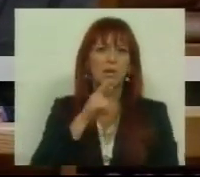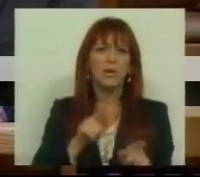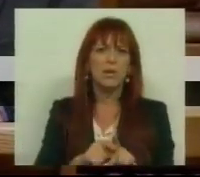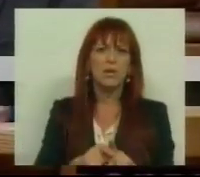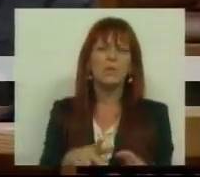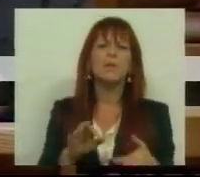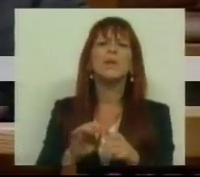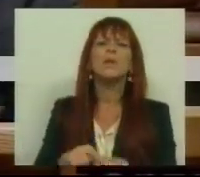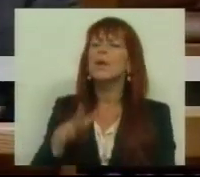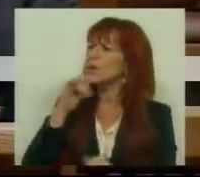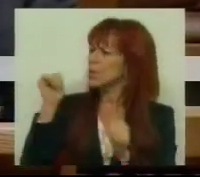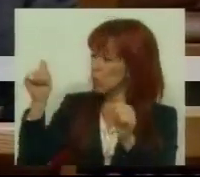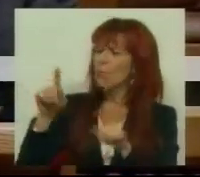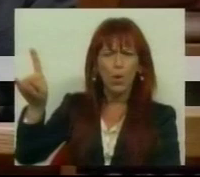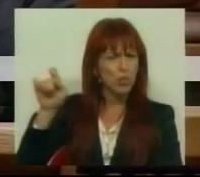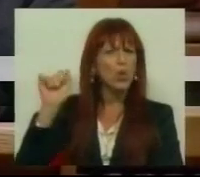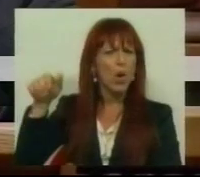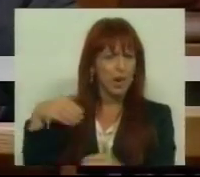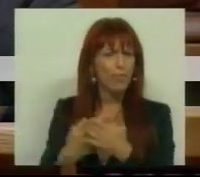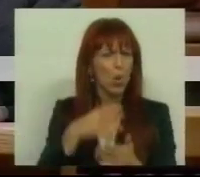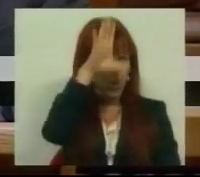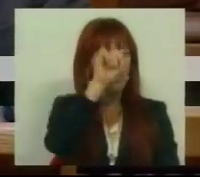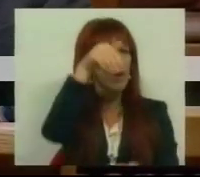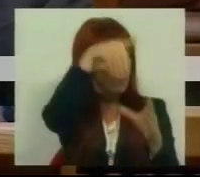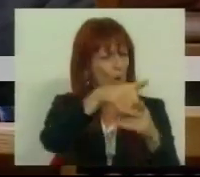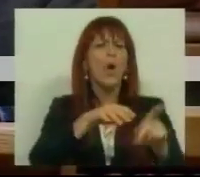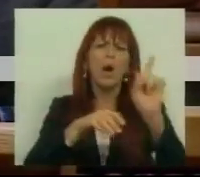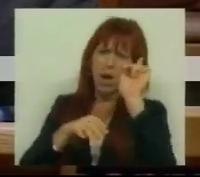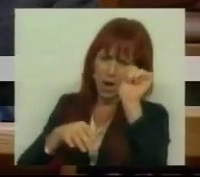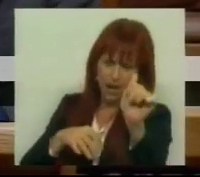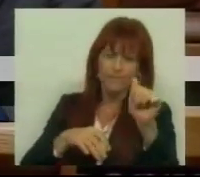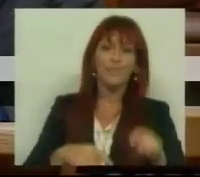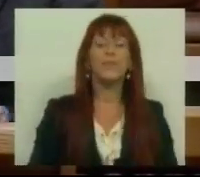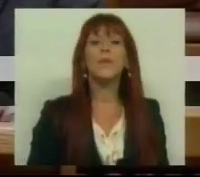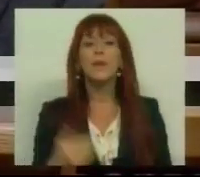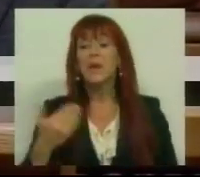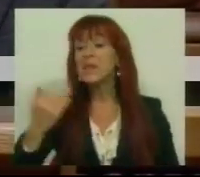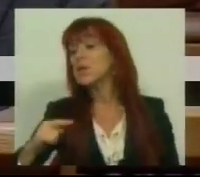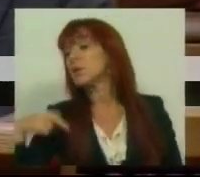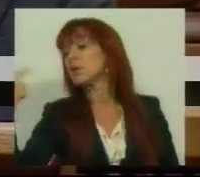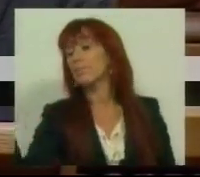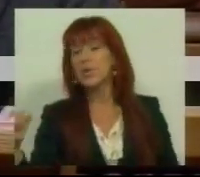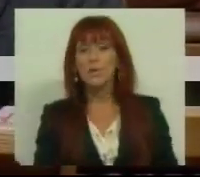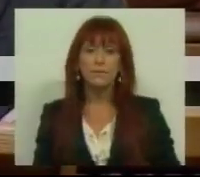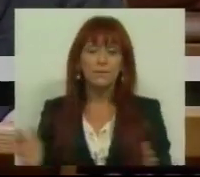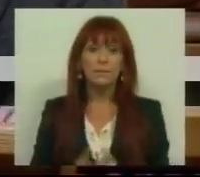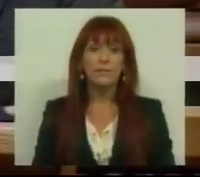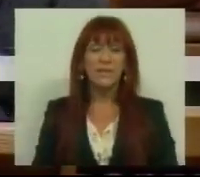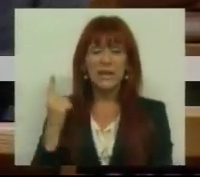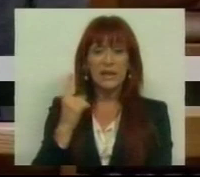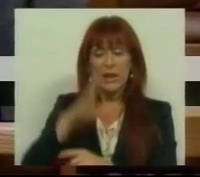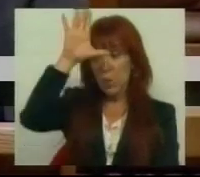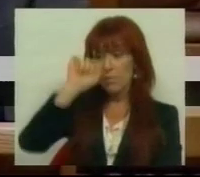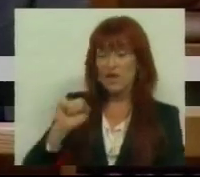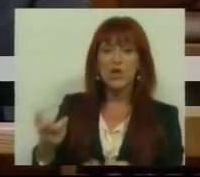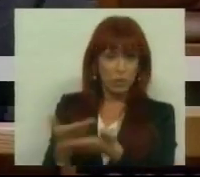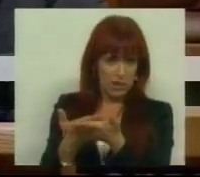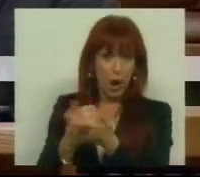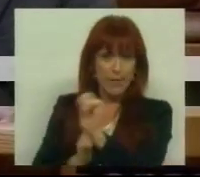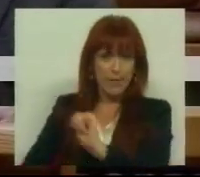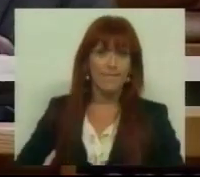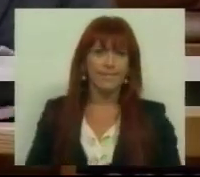atestando tratar-se de uma boa escolha para o Governo. Uns dias depois, é o Ministro Álvaro Santos